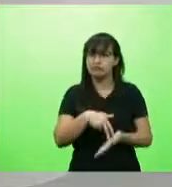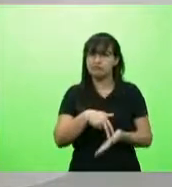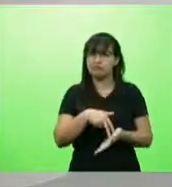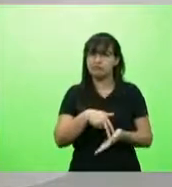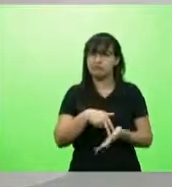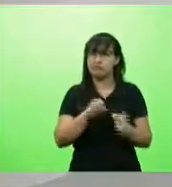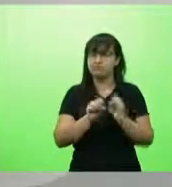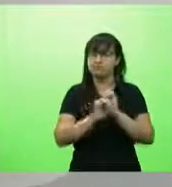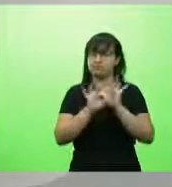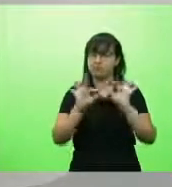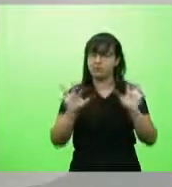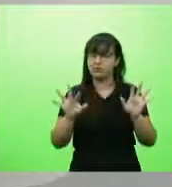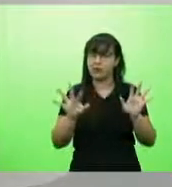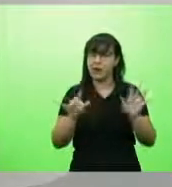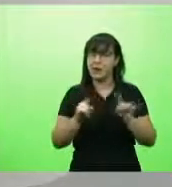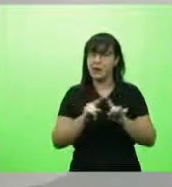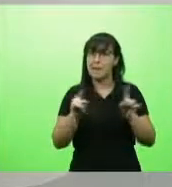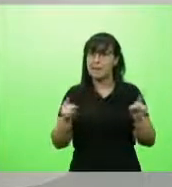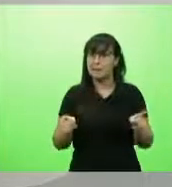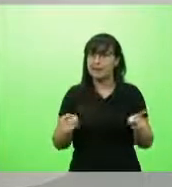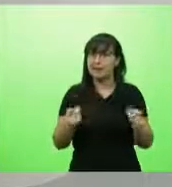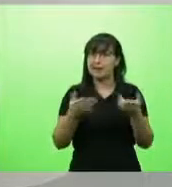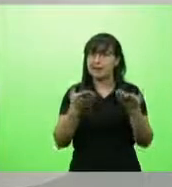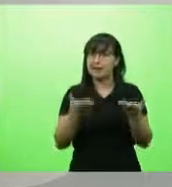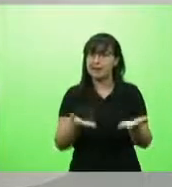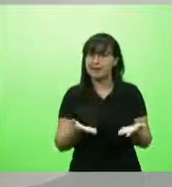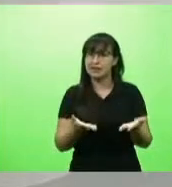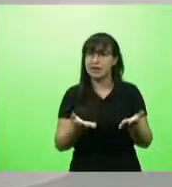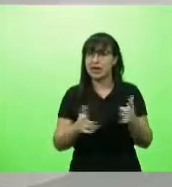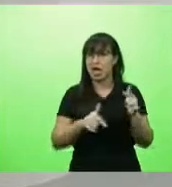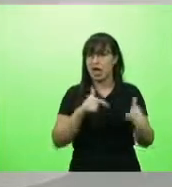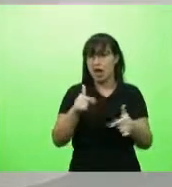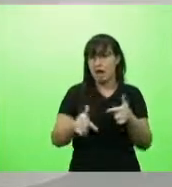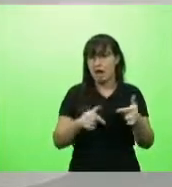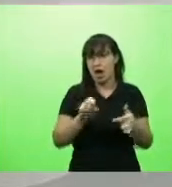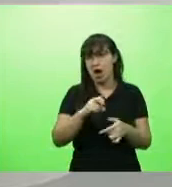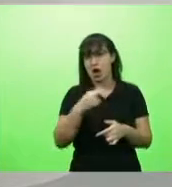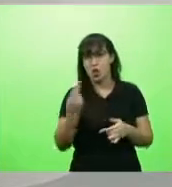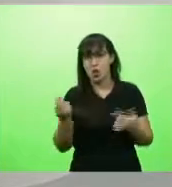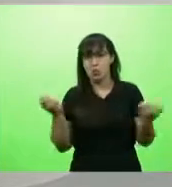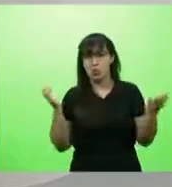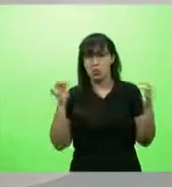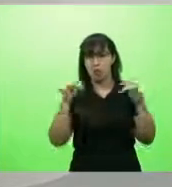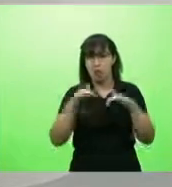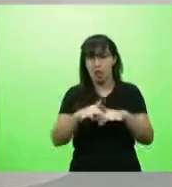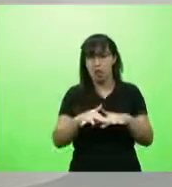dúvida, mas para atividades ou para momentos de aglomeração.